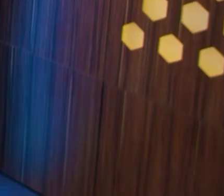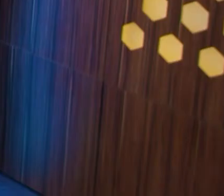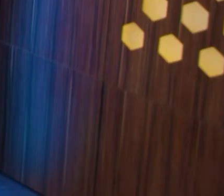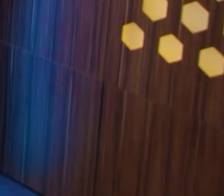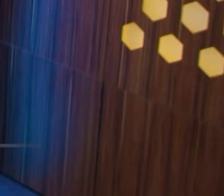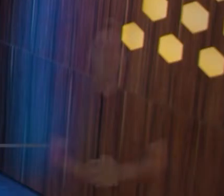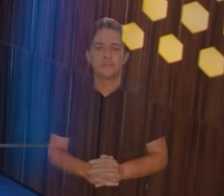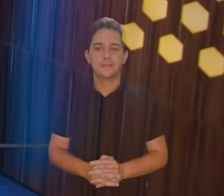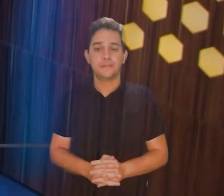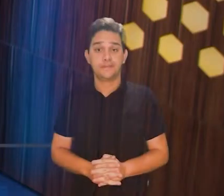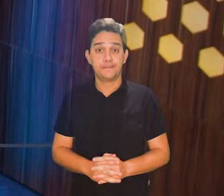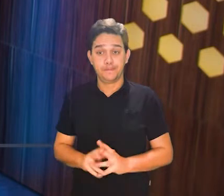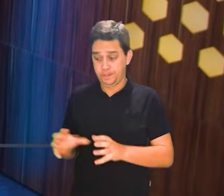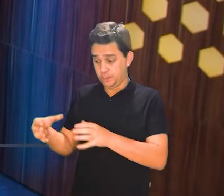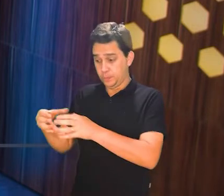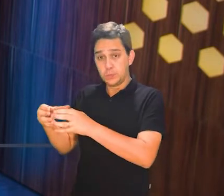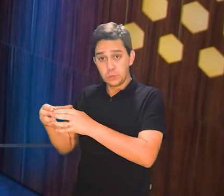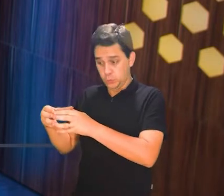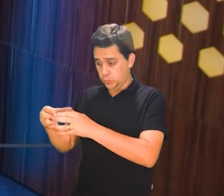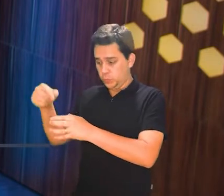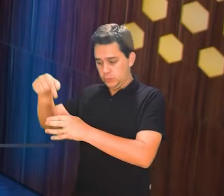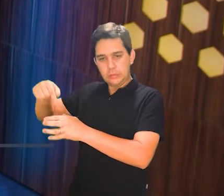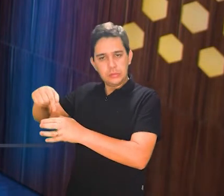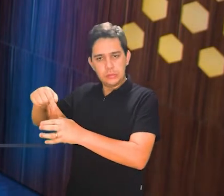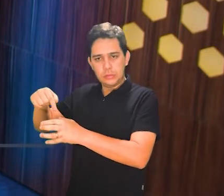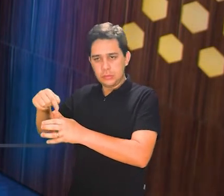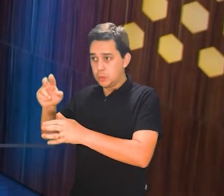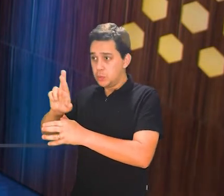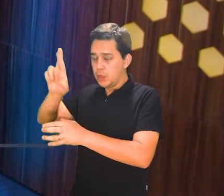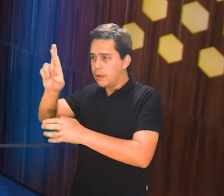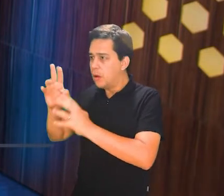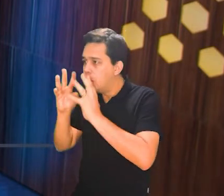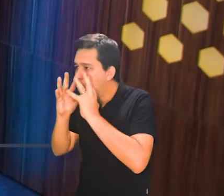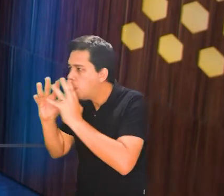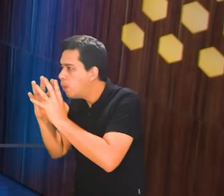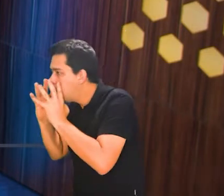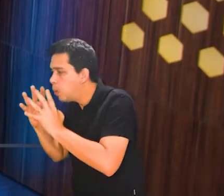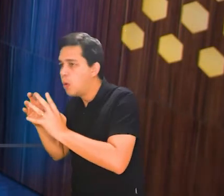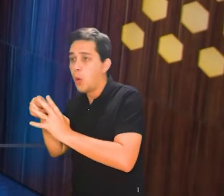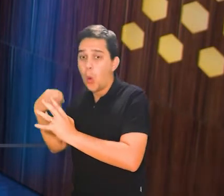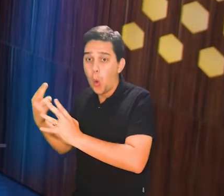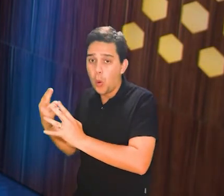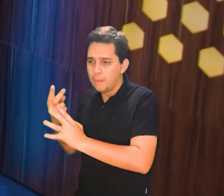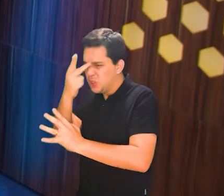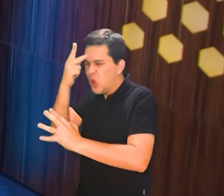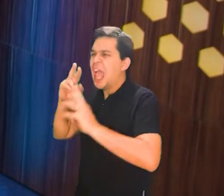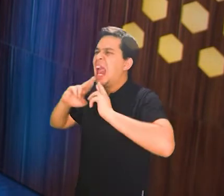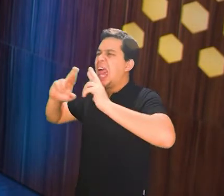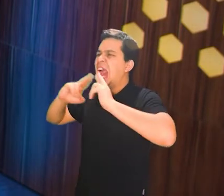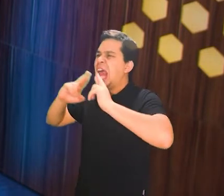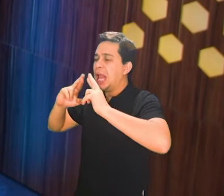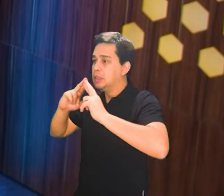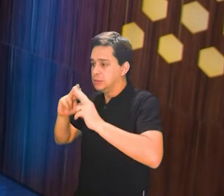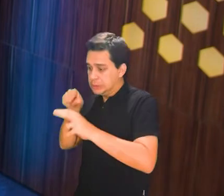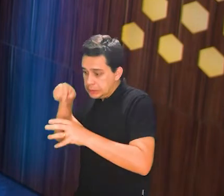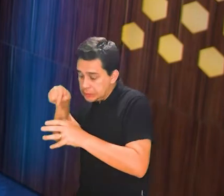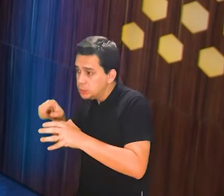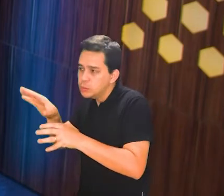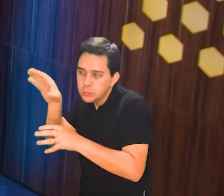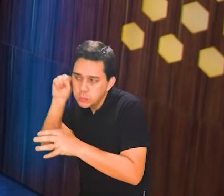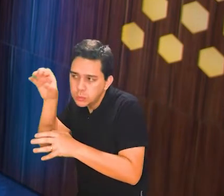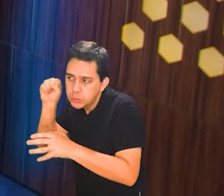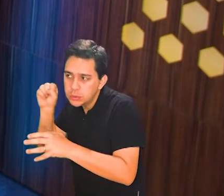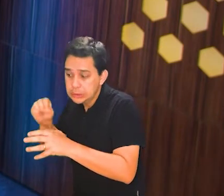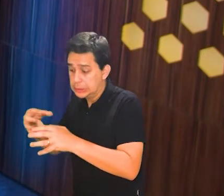A ouvidoria do Ministério Público do Estado do Rio de Janeiro é o principal eixo de conexão entre as demandas da população e o trabalho